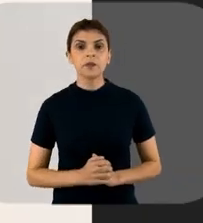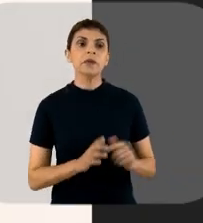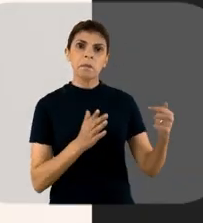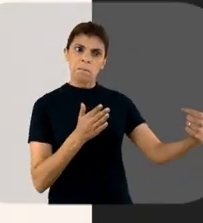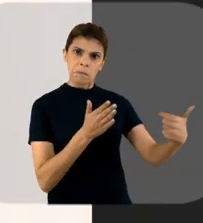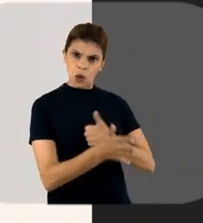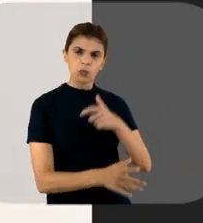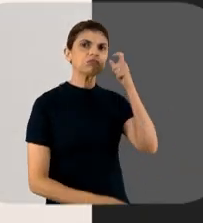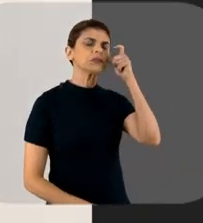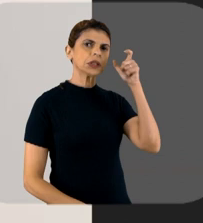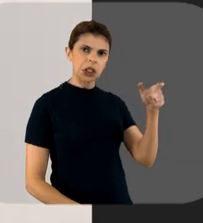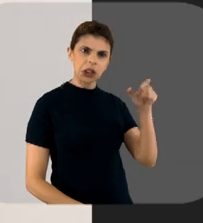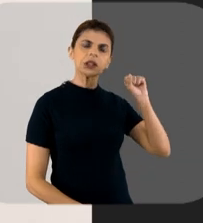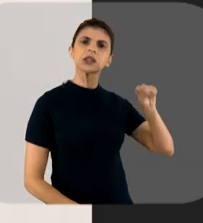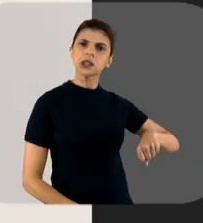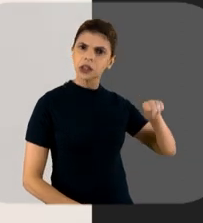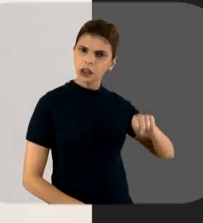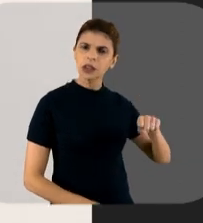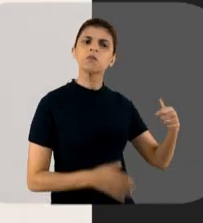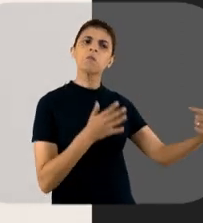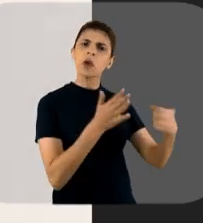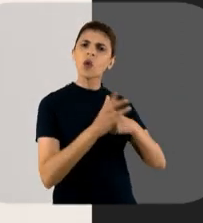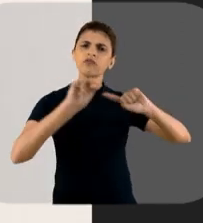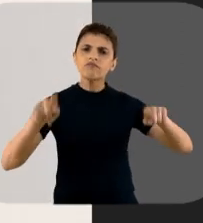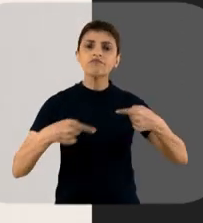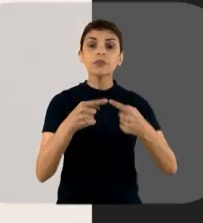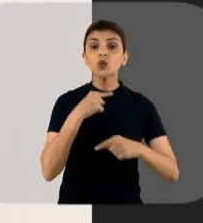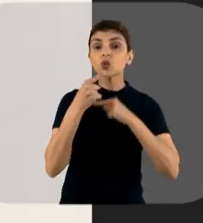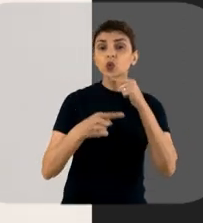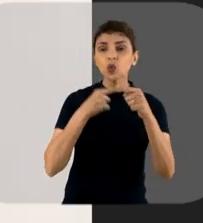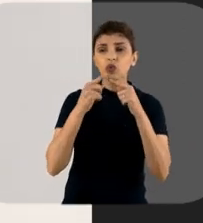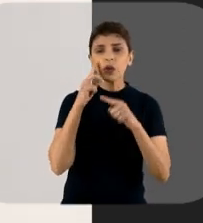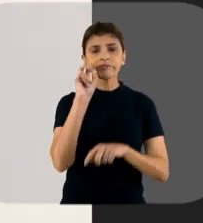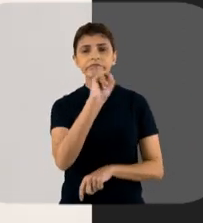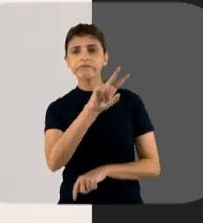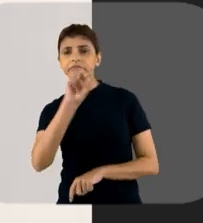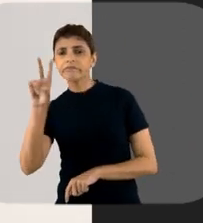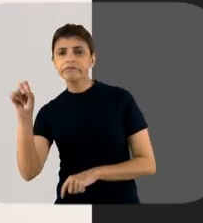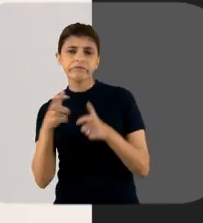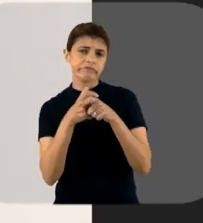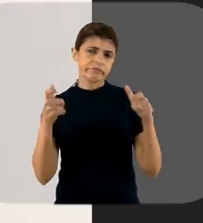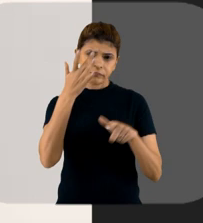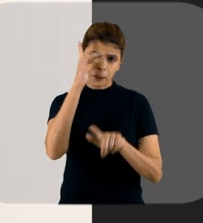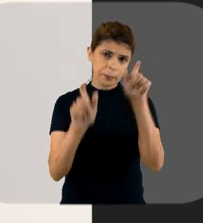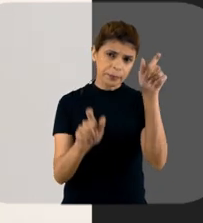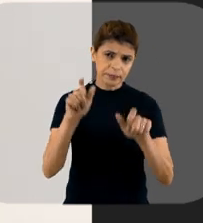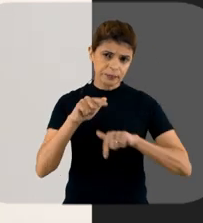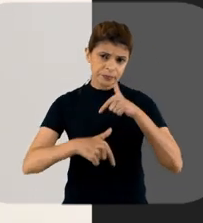Sim, essa pergunta é bastante interessante. Ela vem bem de encontro a uma dúvida que tem sido